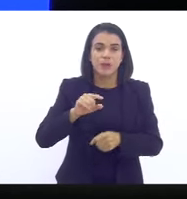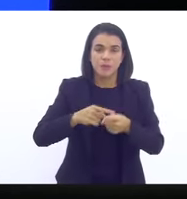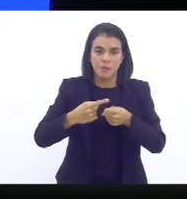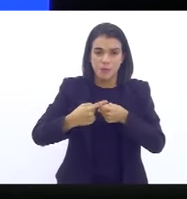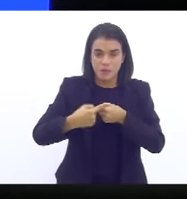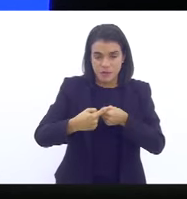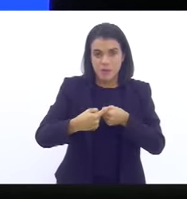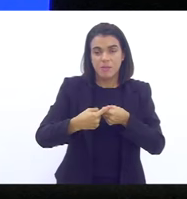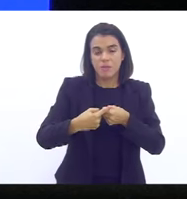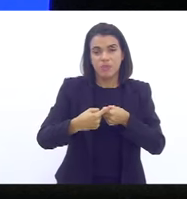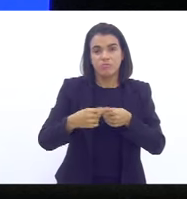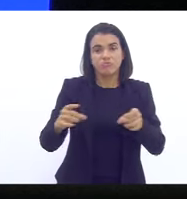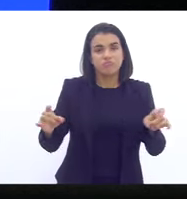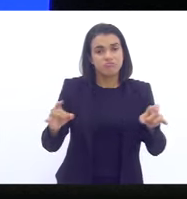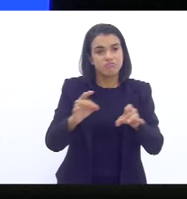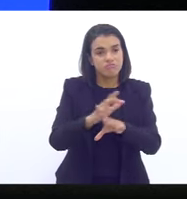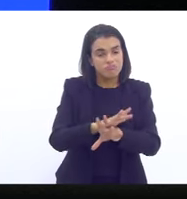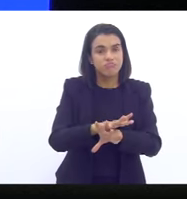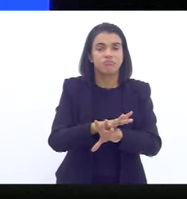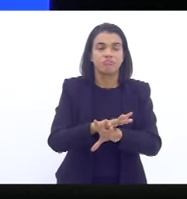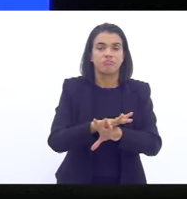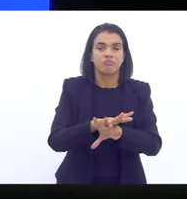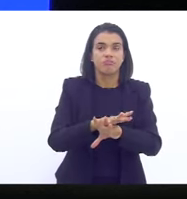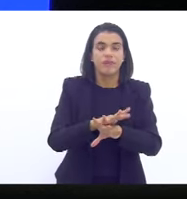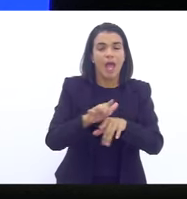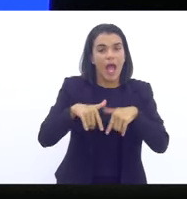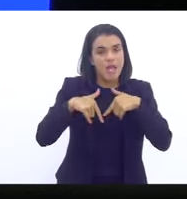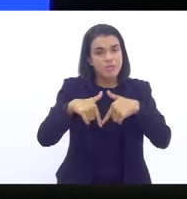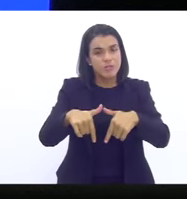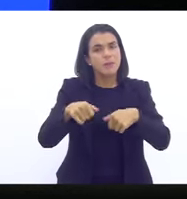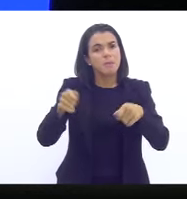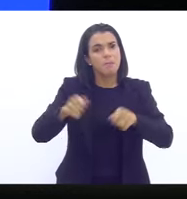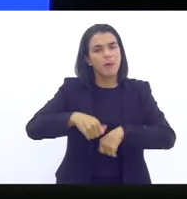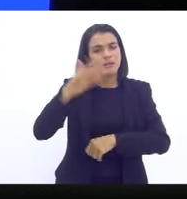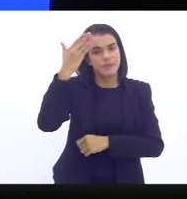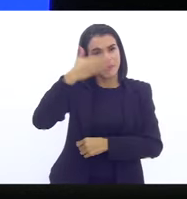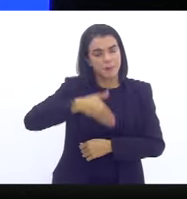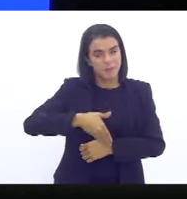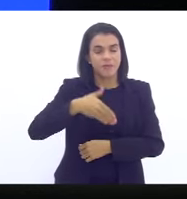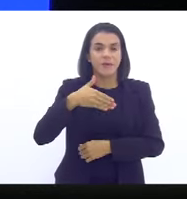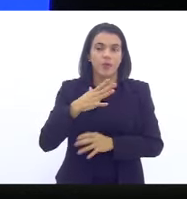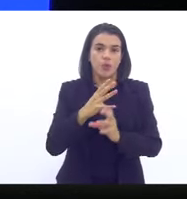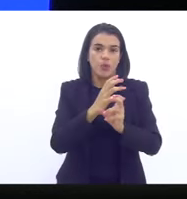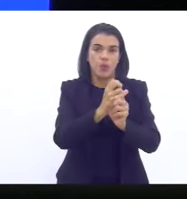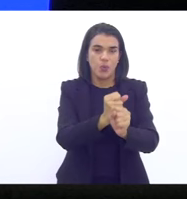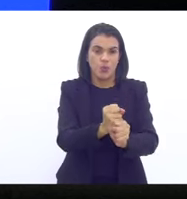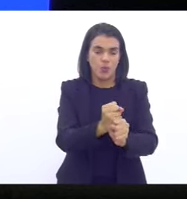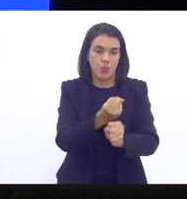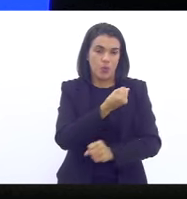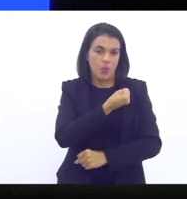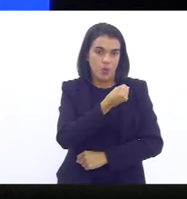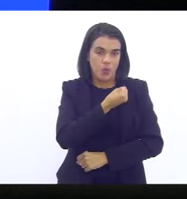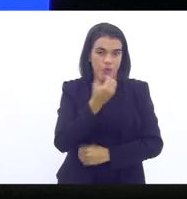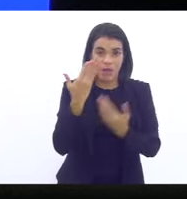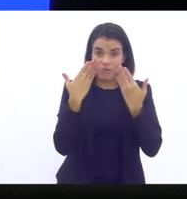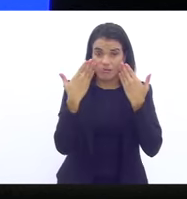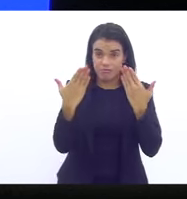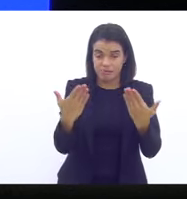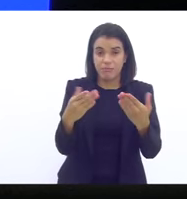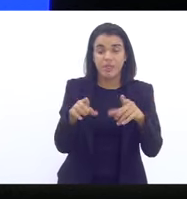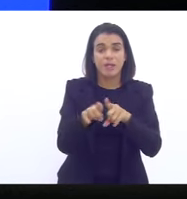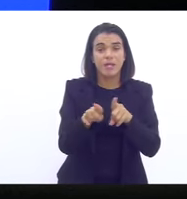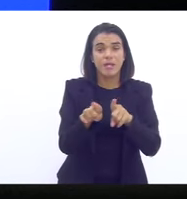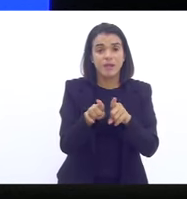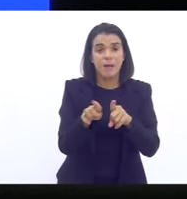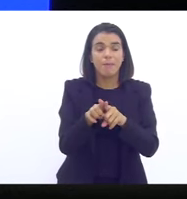municípios, coberto por ações, que podem ser comprovados através dos números aqui apresentados, em termos de